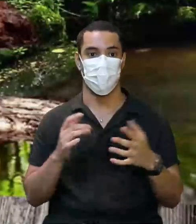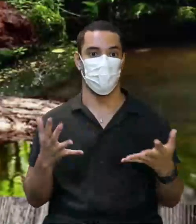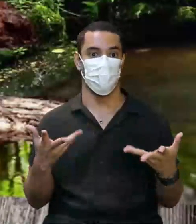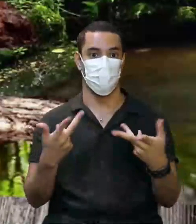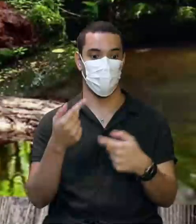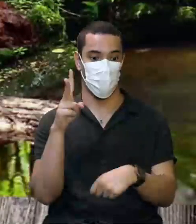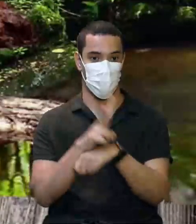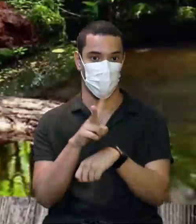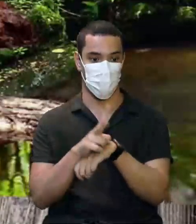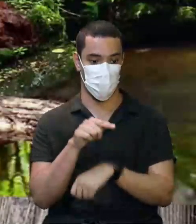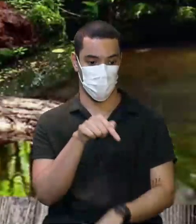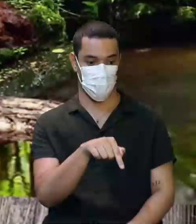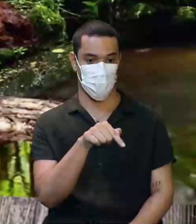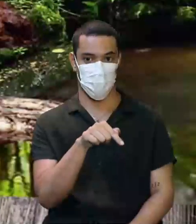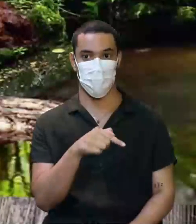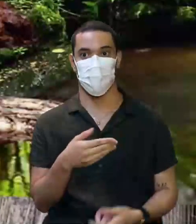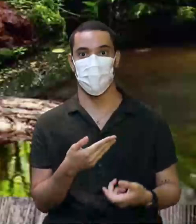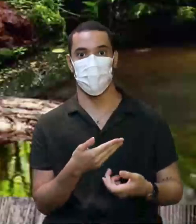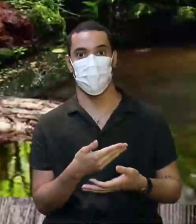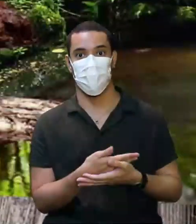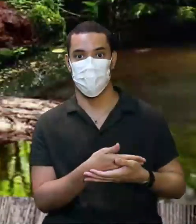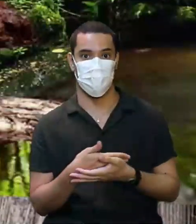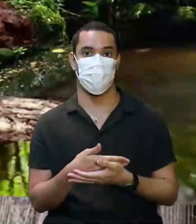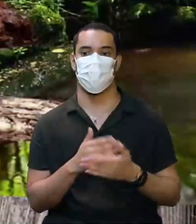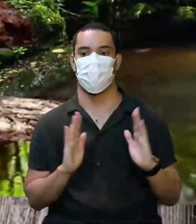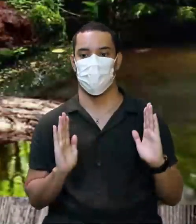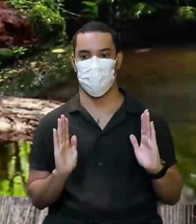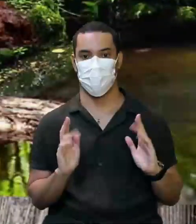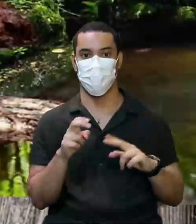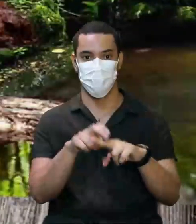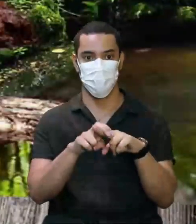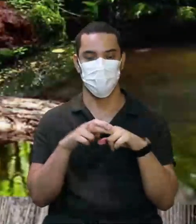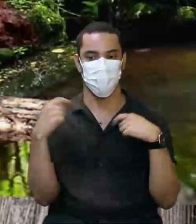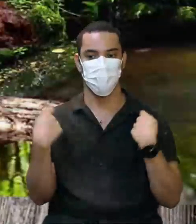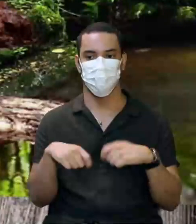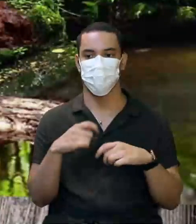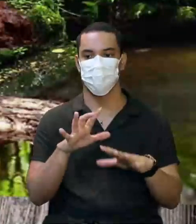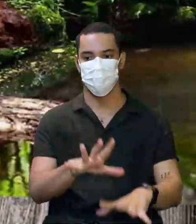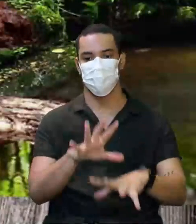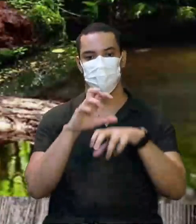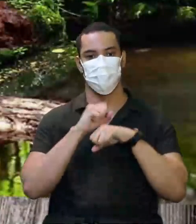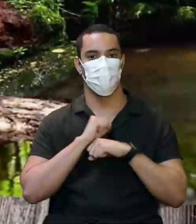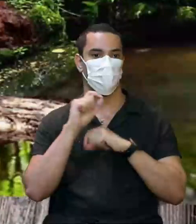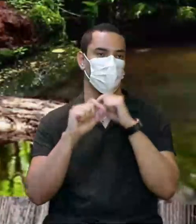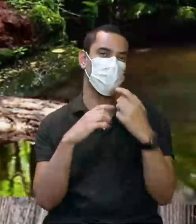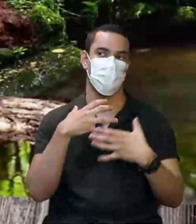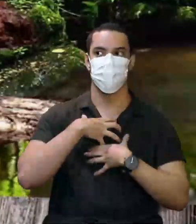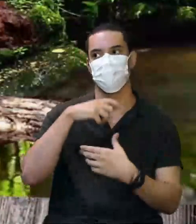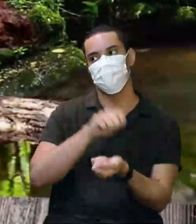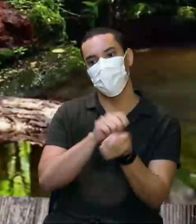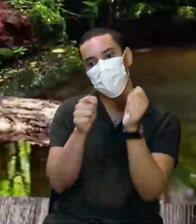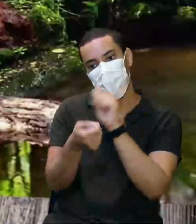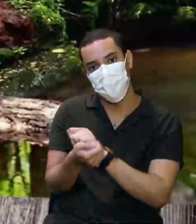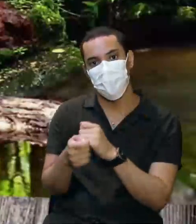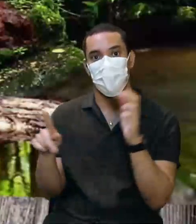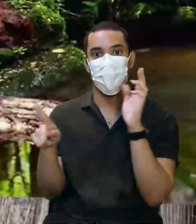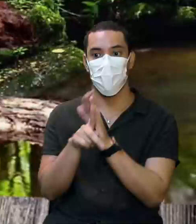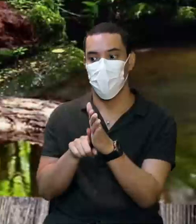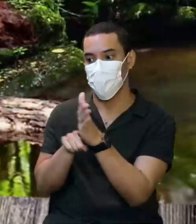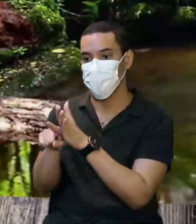para proteger essa prole, tá? E para isso eles tinham que adquirir formas de